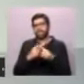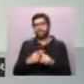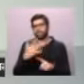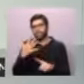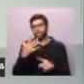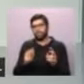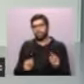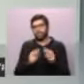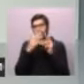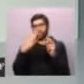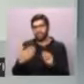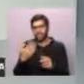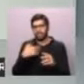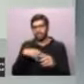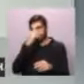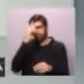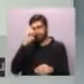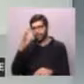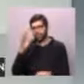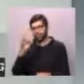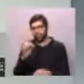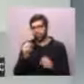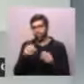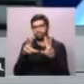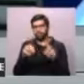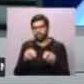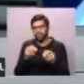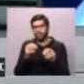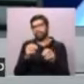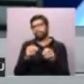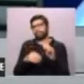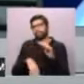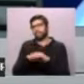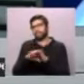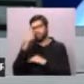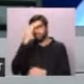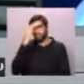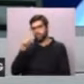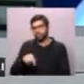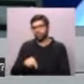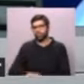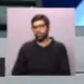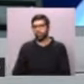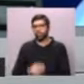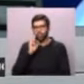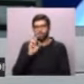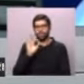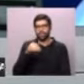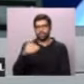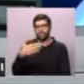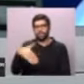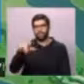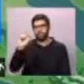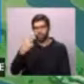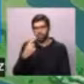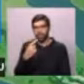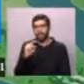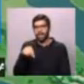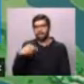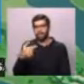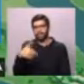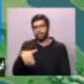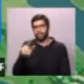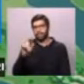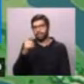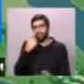7 e Madrid com céu limpo com 14 graus de máxima prevista para hoje. Vamos então olhar para o fim de semana, Joana, vai ser com sol? Amanhã vamos ter um dia